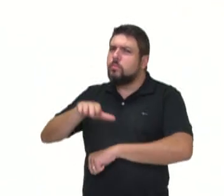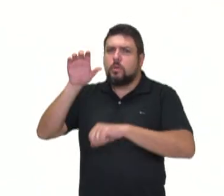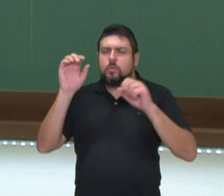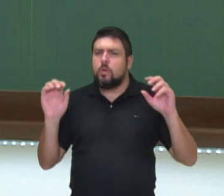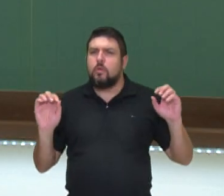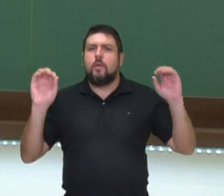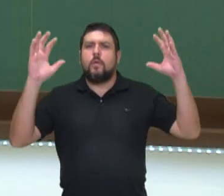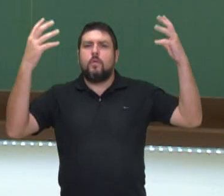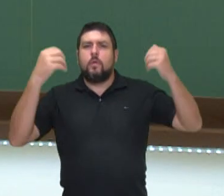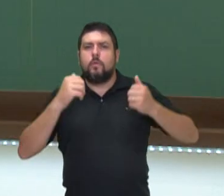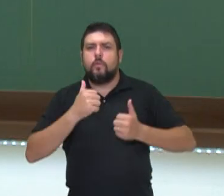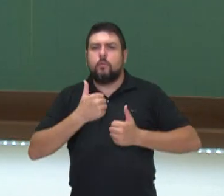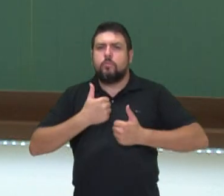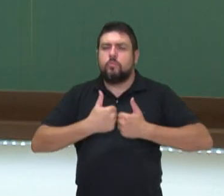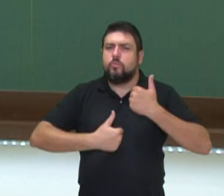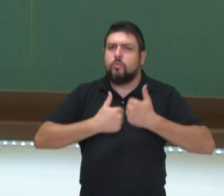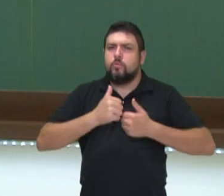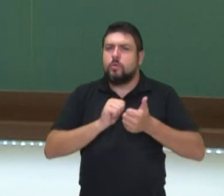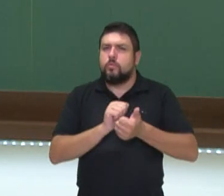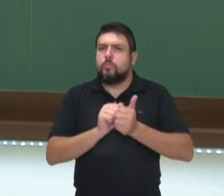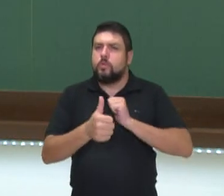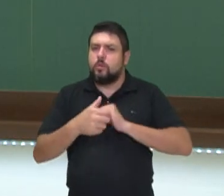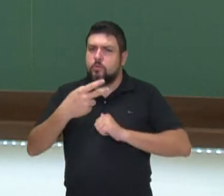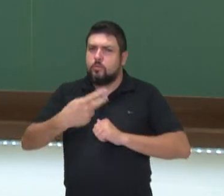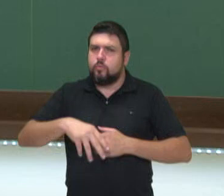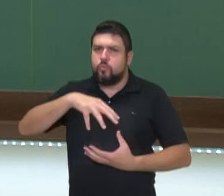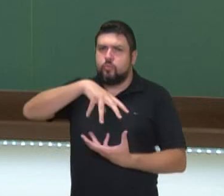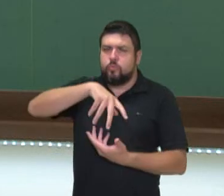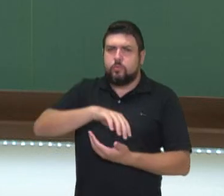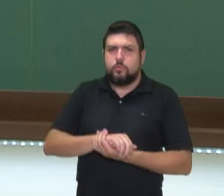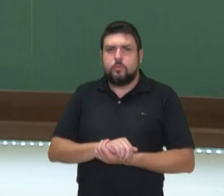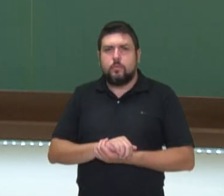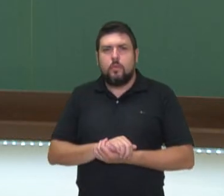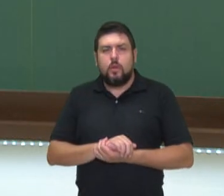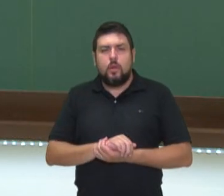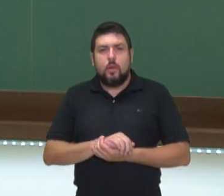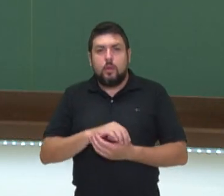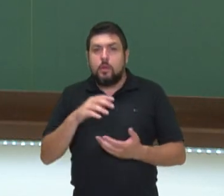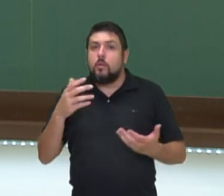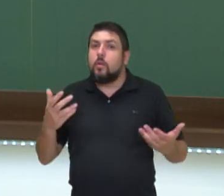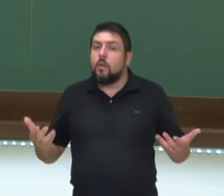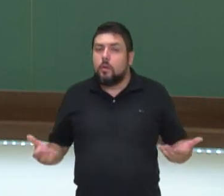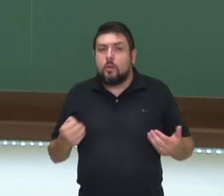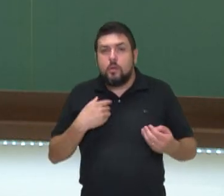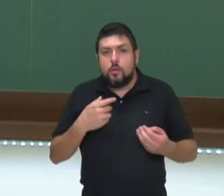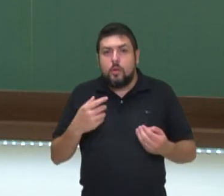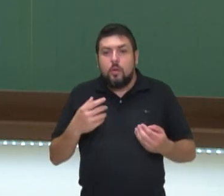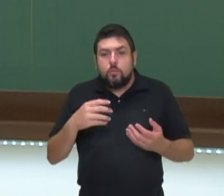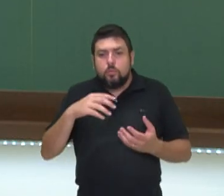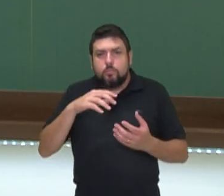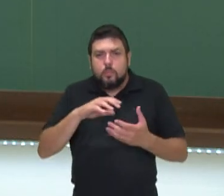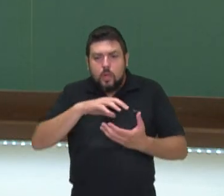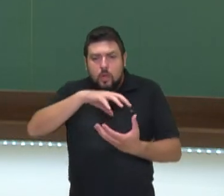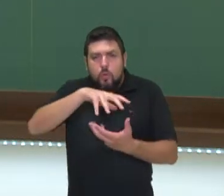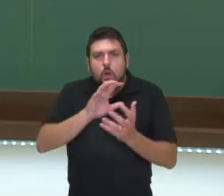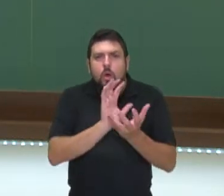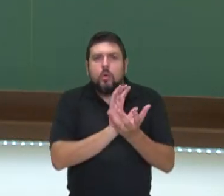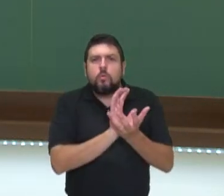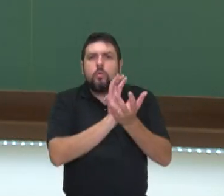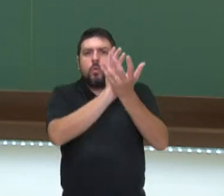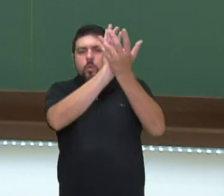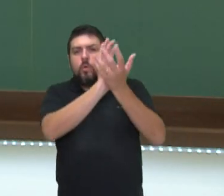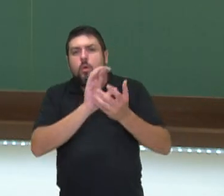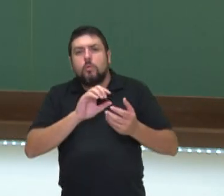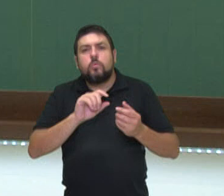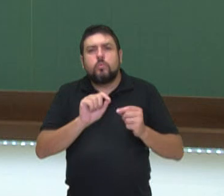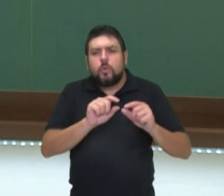planeta, né? Então a Copa do Mundo organiza todos os times do mundo, né, do planeta. Então, ele é considerado como o